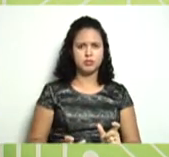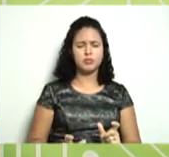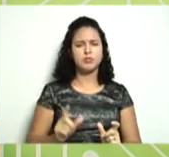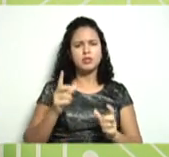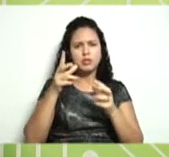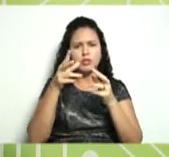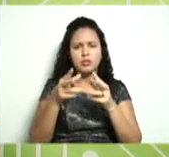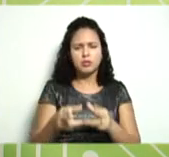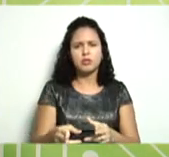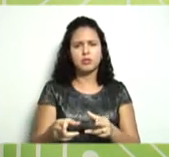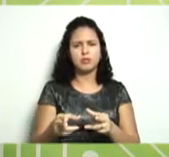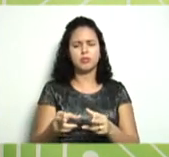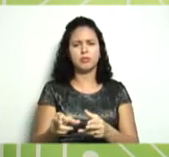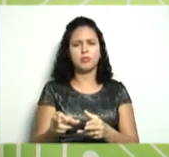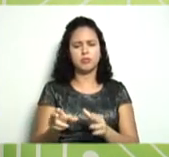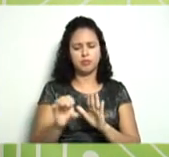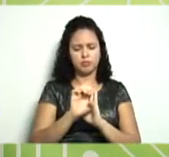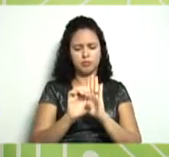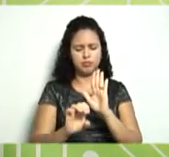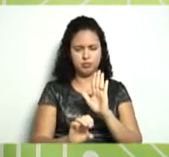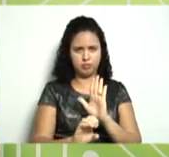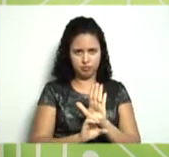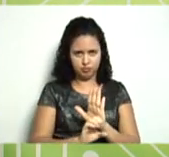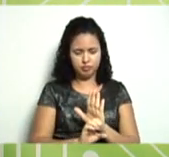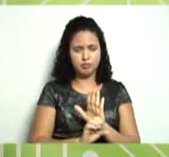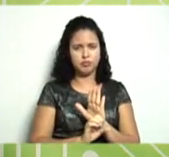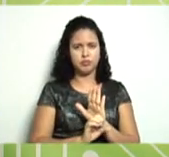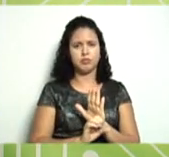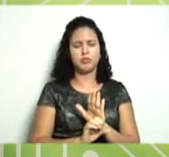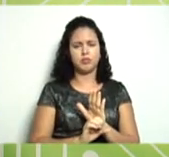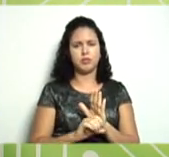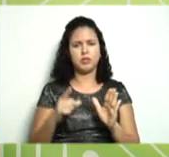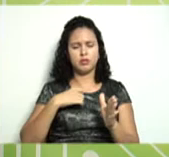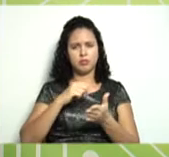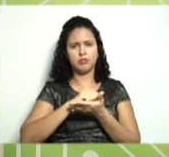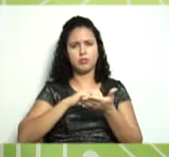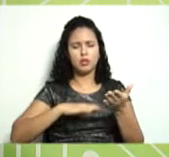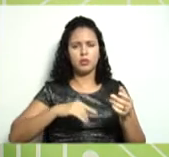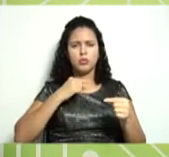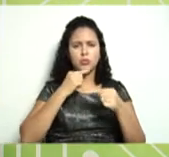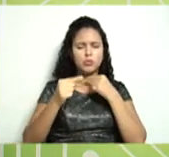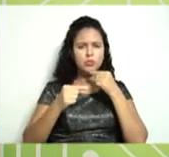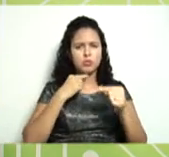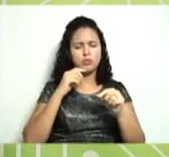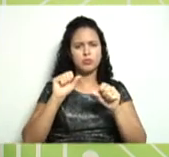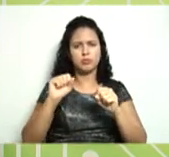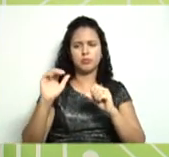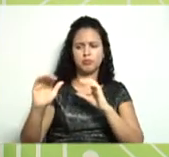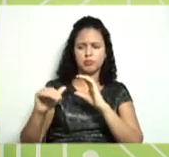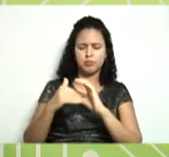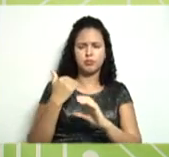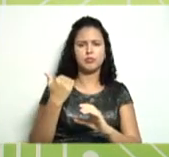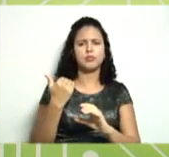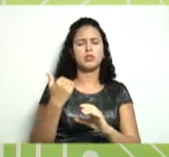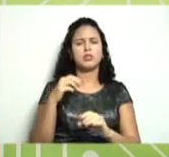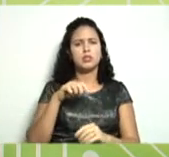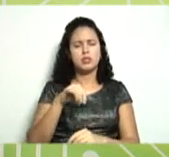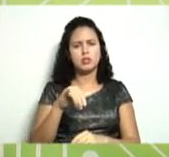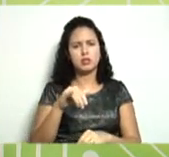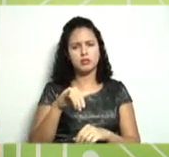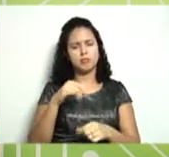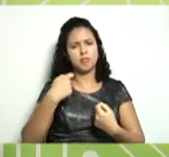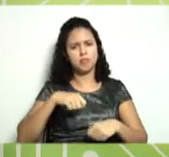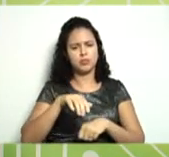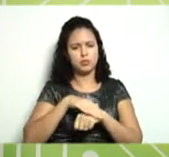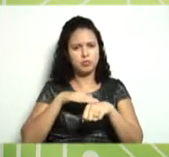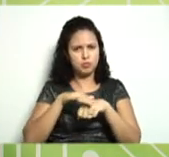as mesmas que estão no estatuto que vocês estão vendo. Se vocês tiverem alguma dúvida, pode mandar para a gente, se precisar conversar um pouquinho